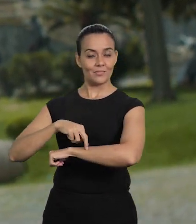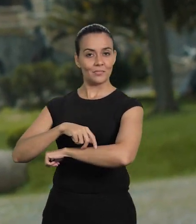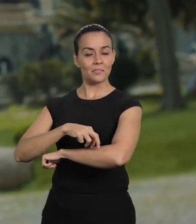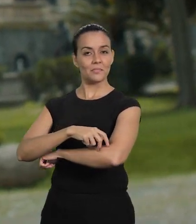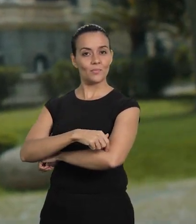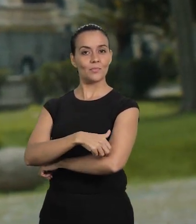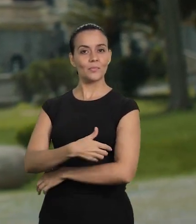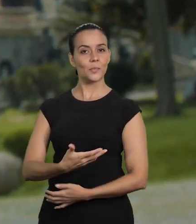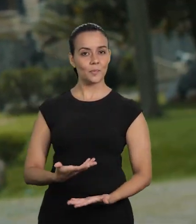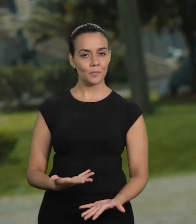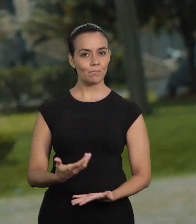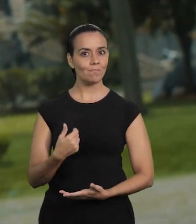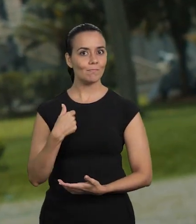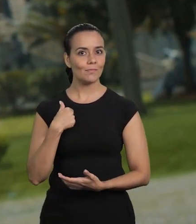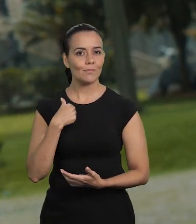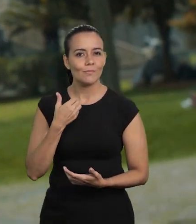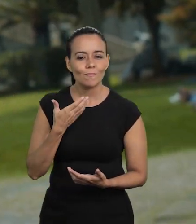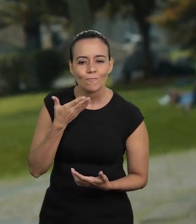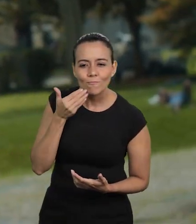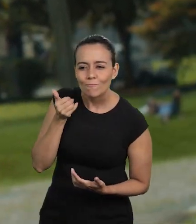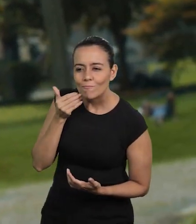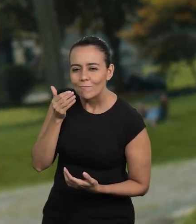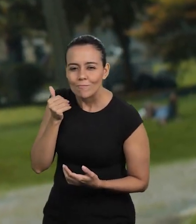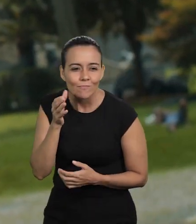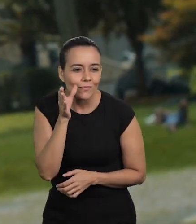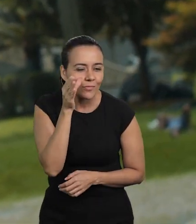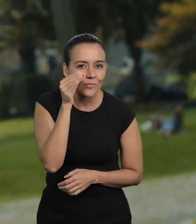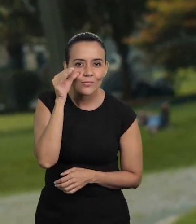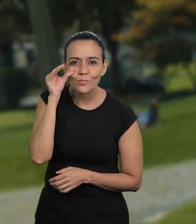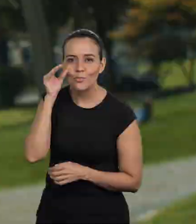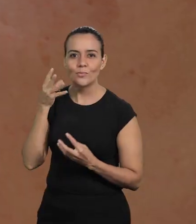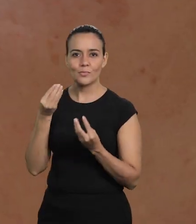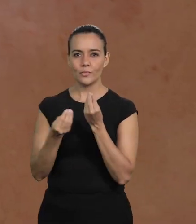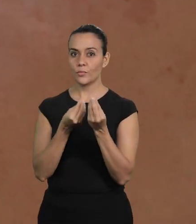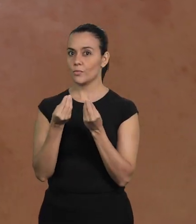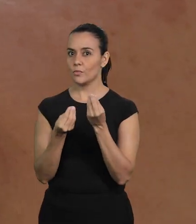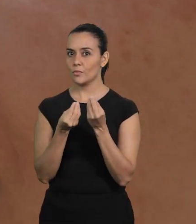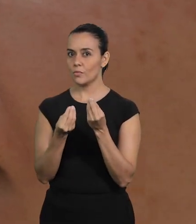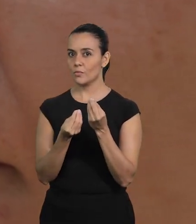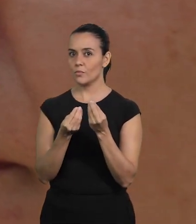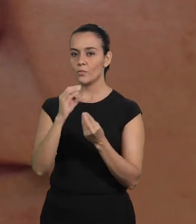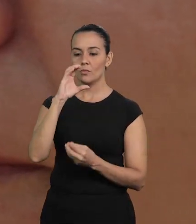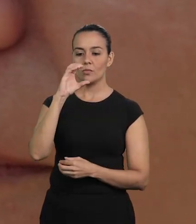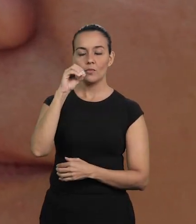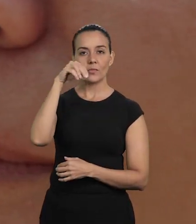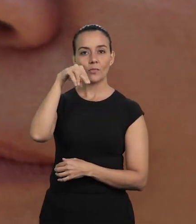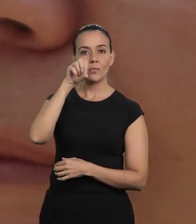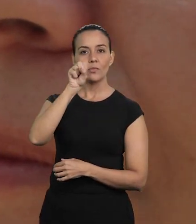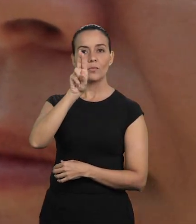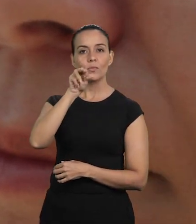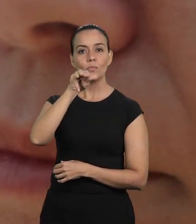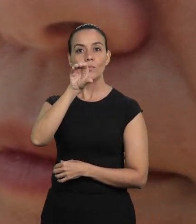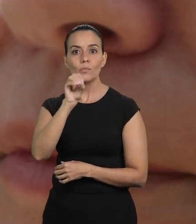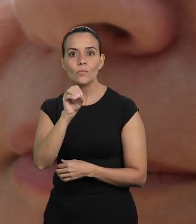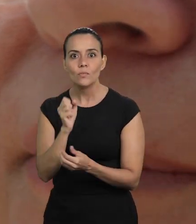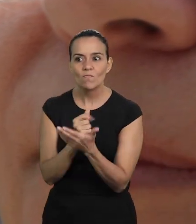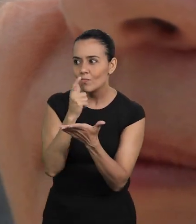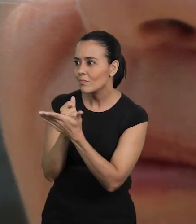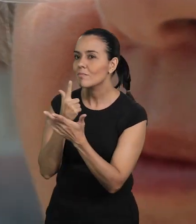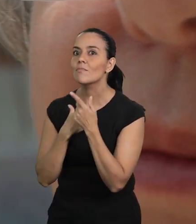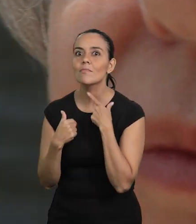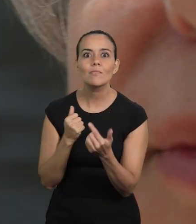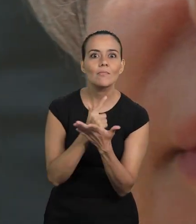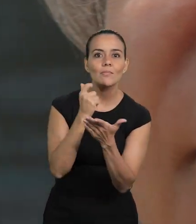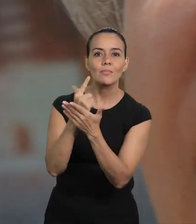tivesse bastante curiosidade sobre o universo do consumo. Transformei isso na minha vida profissional e hoje eu tenho uma empresa de